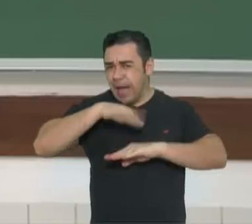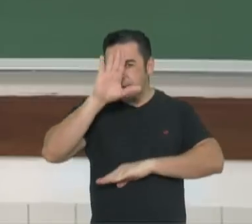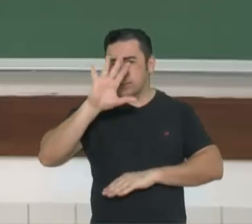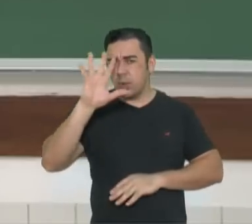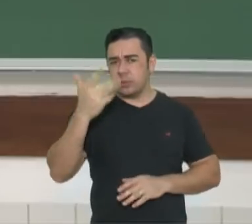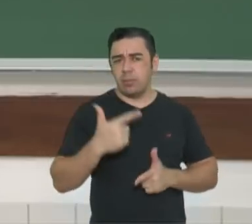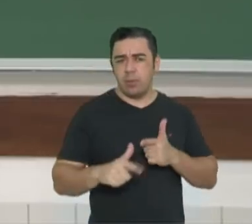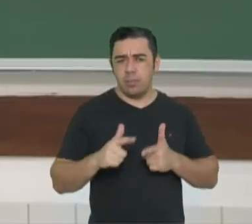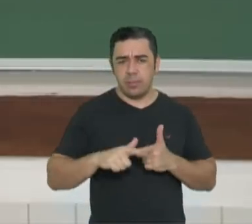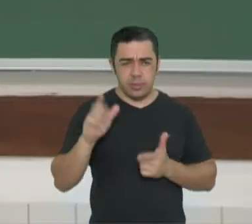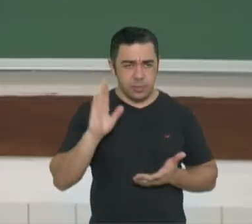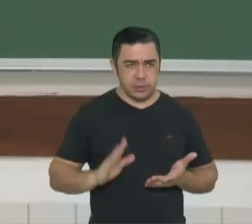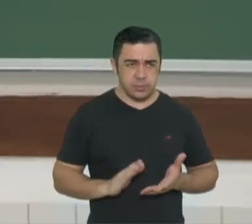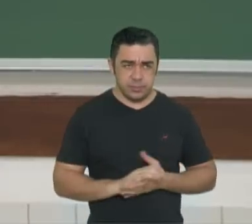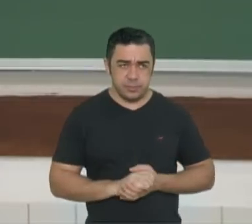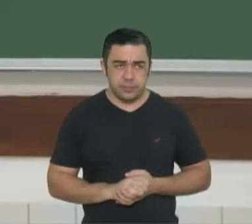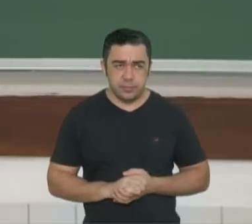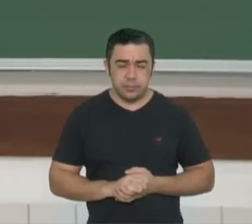no Brasil.